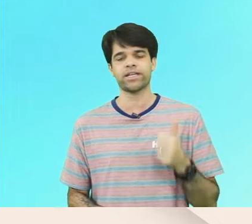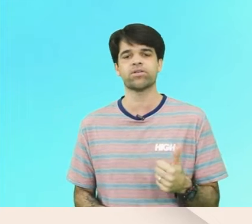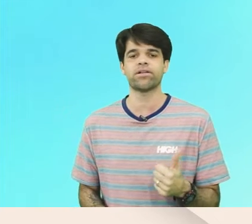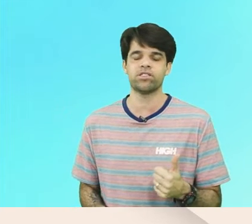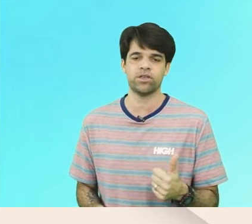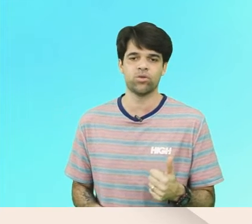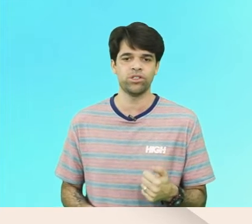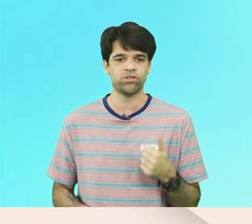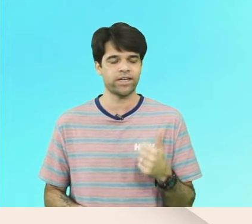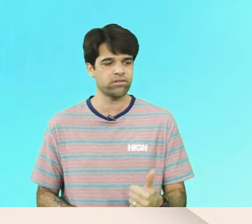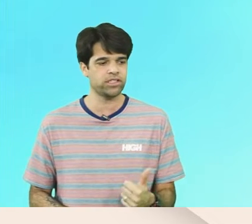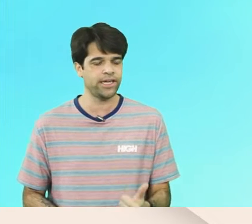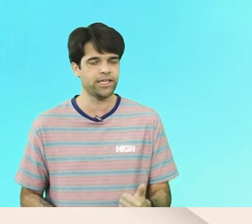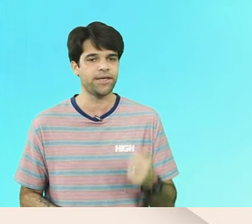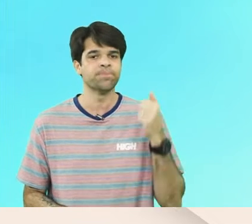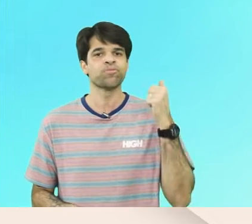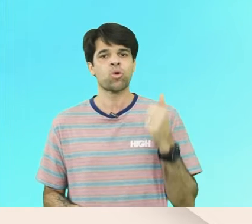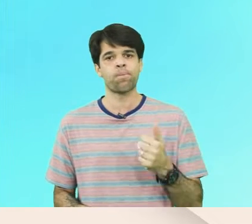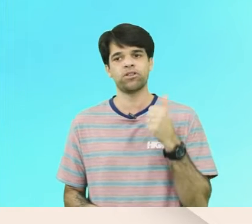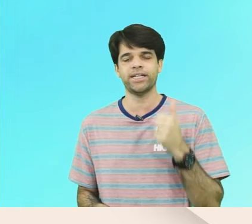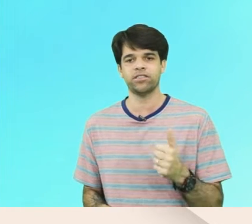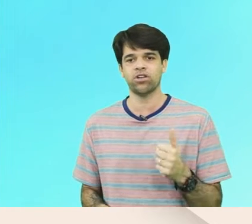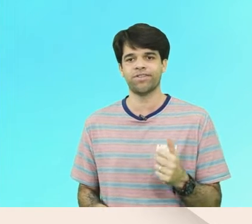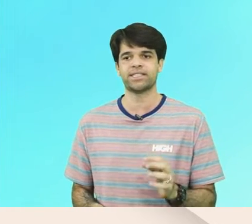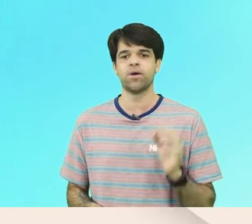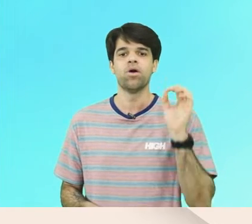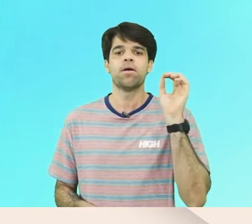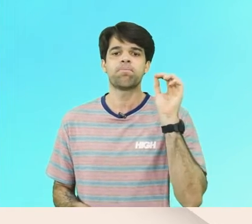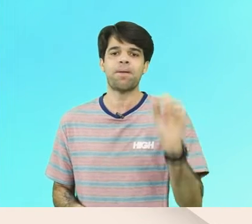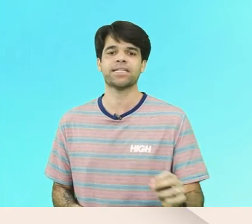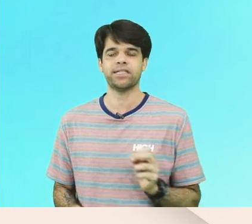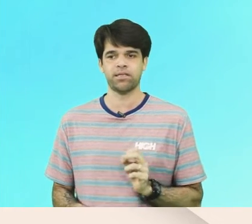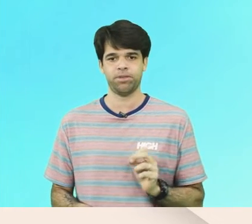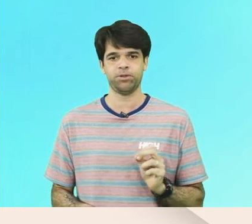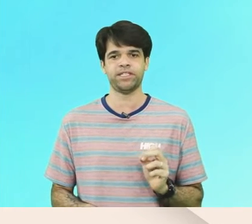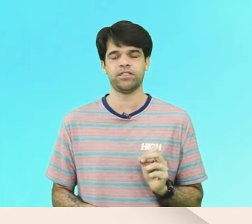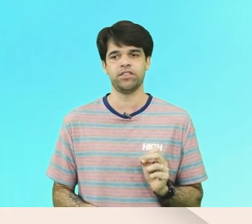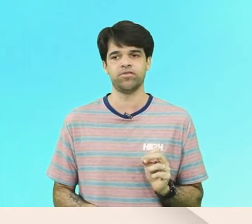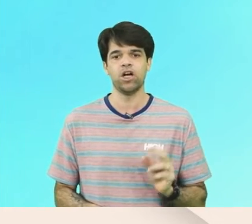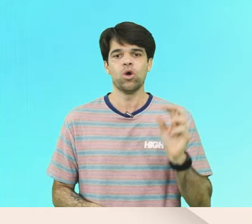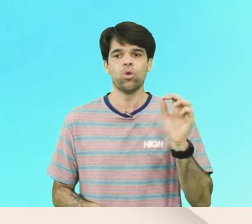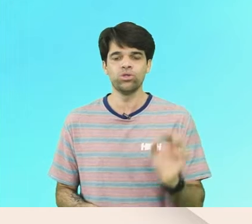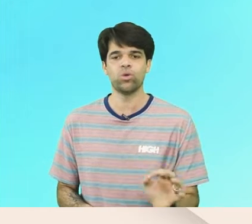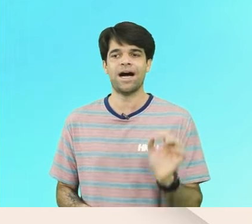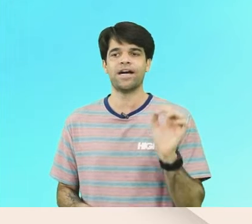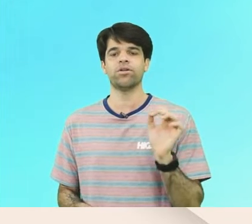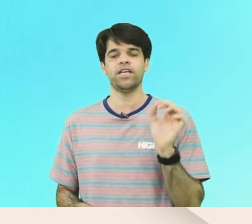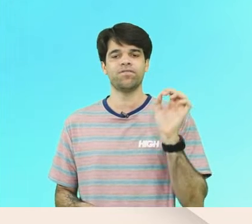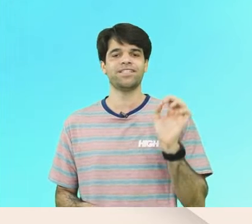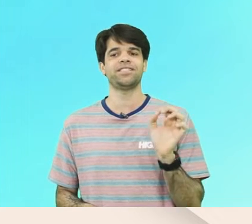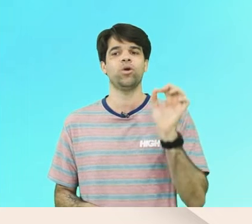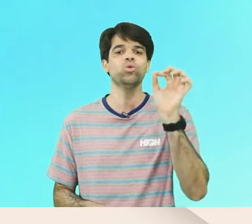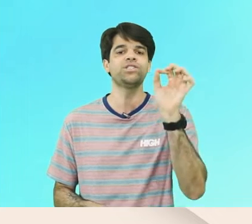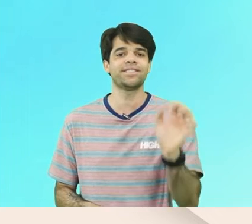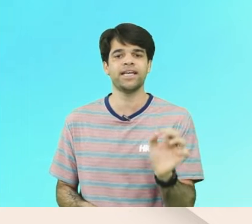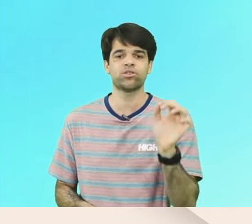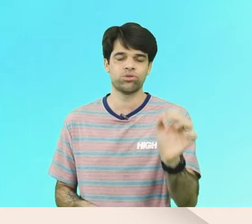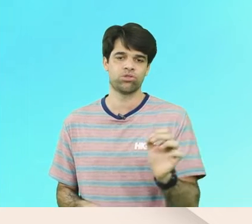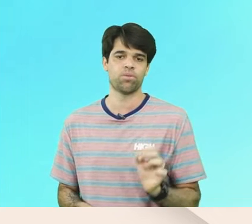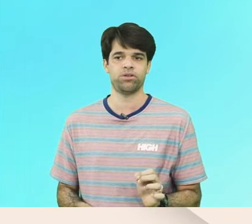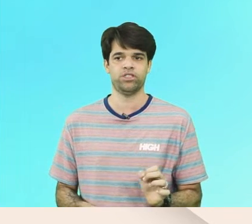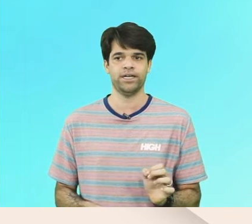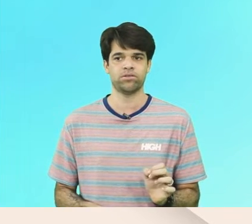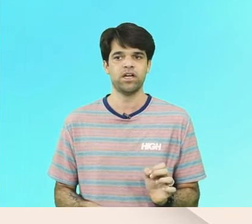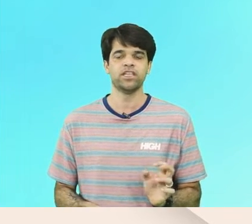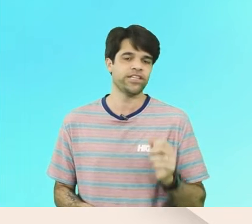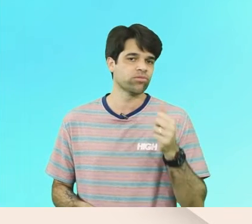no centro. O que é que eu quero dizer com isso? Eu quero dizer que um projeto de inovação parte dessa perspectiva. O usuário ele vai ser o